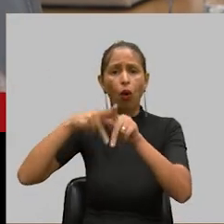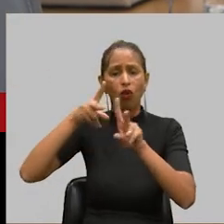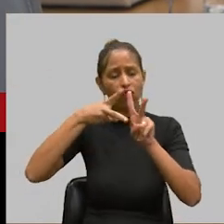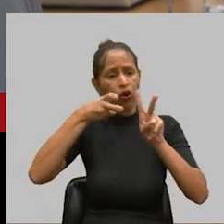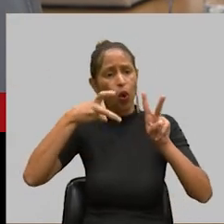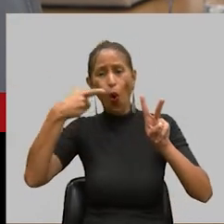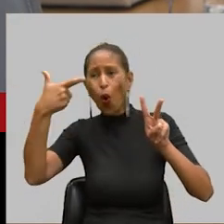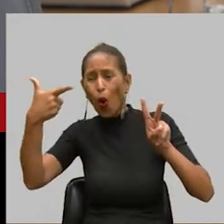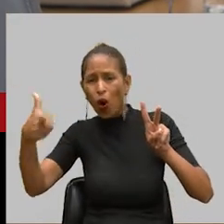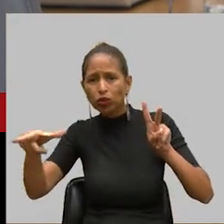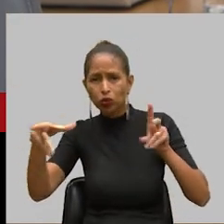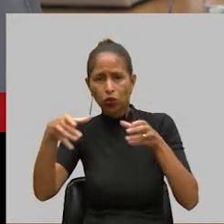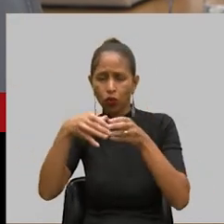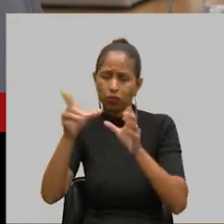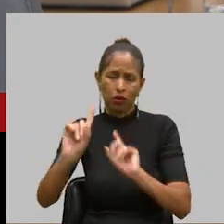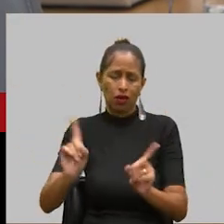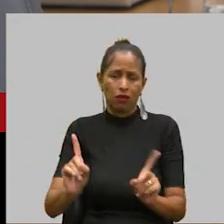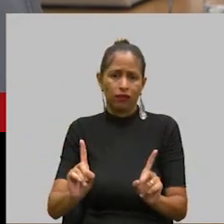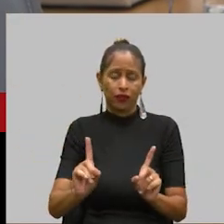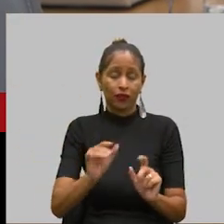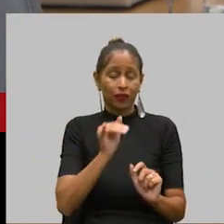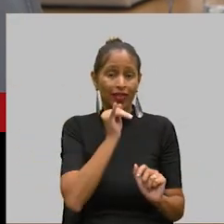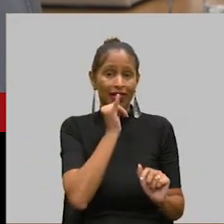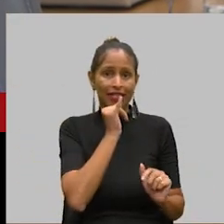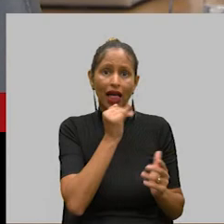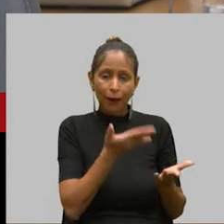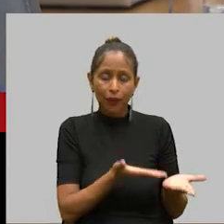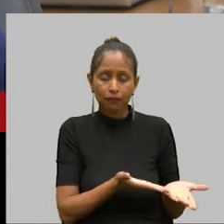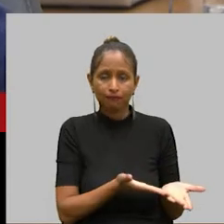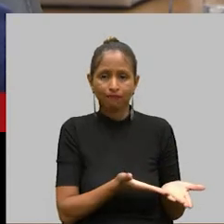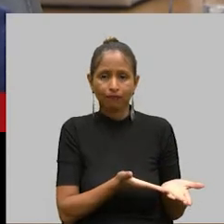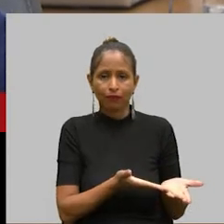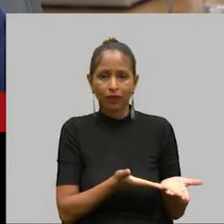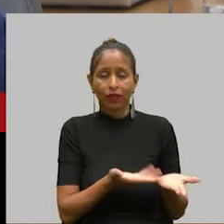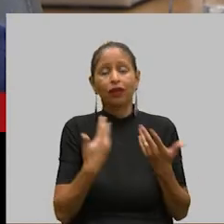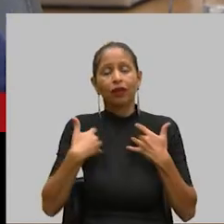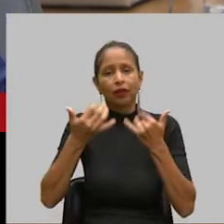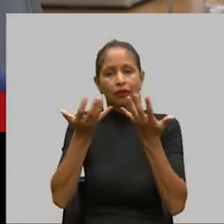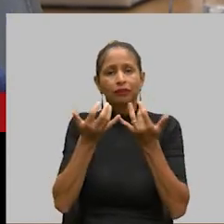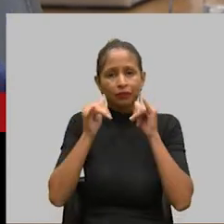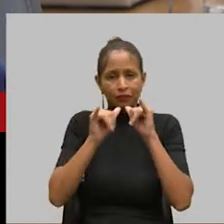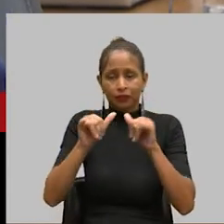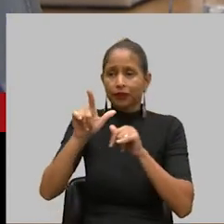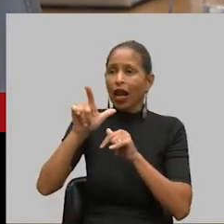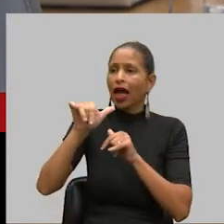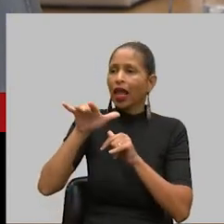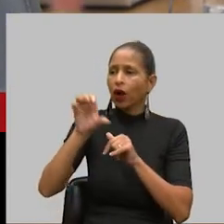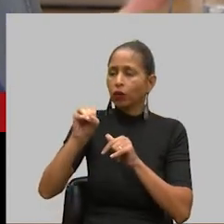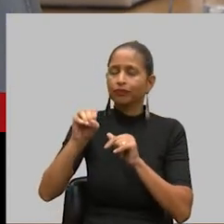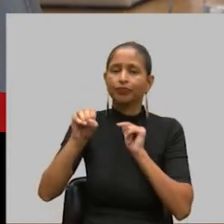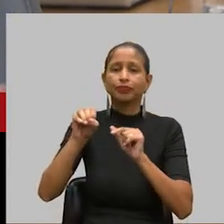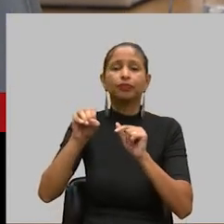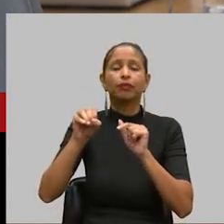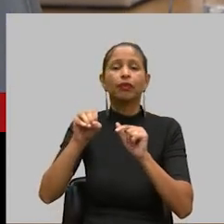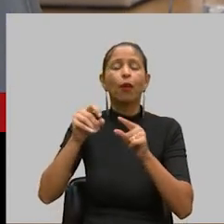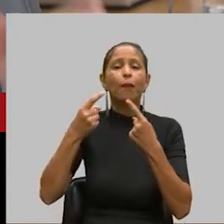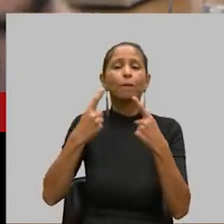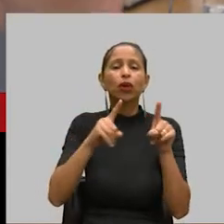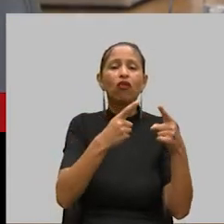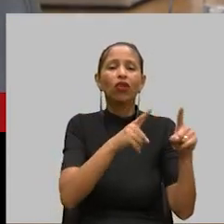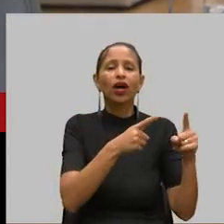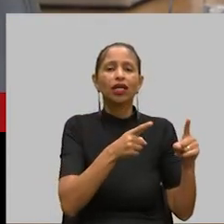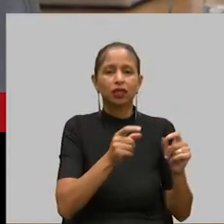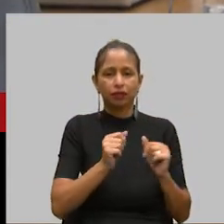fora da comunidade indígena por exemplo né então o que que eu queria dizer Leleco que é uma provocação que eu queria